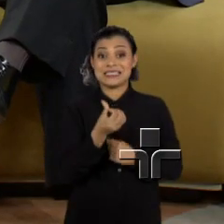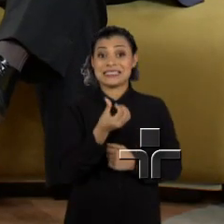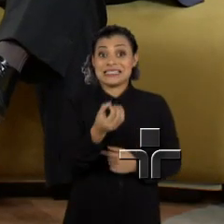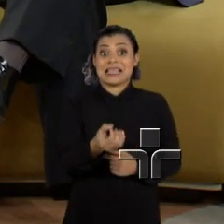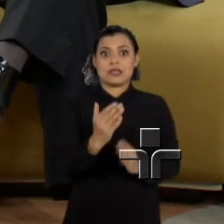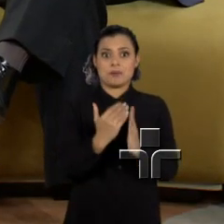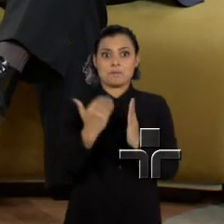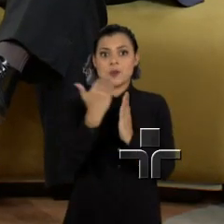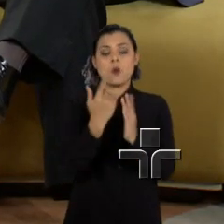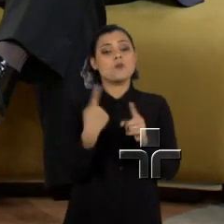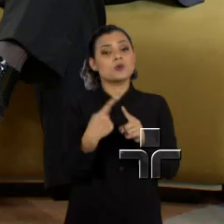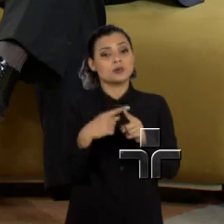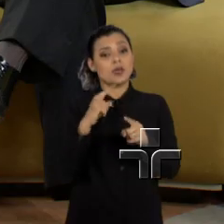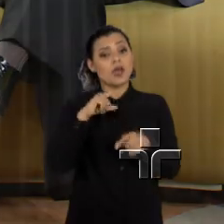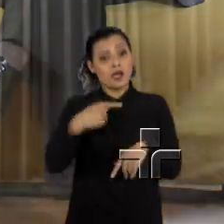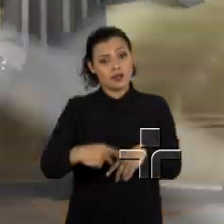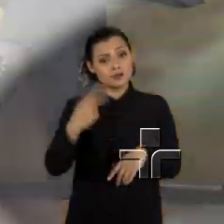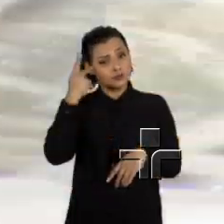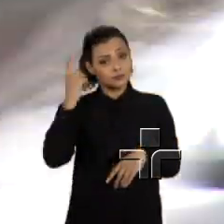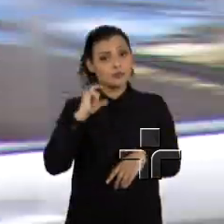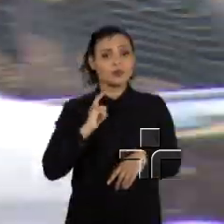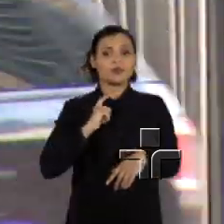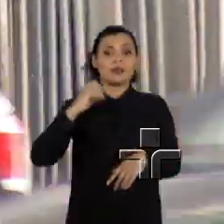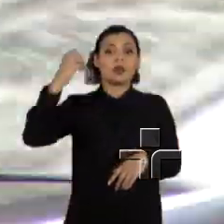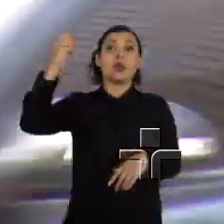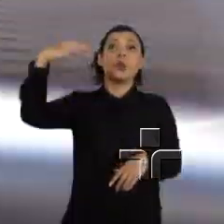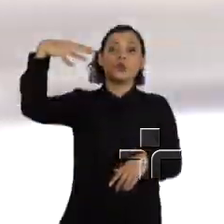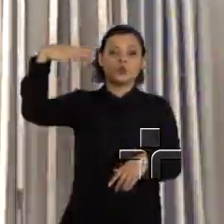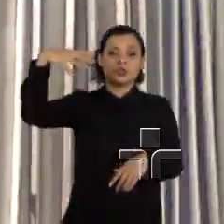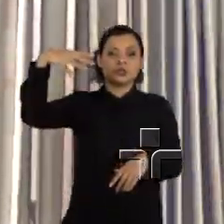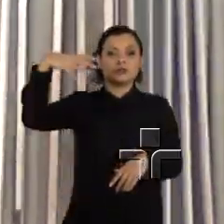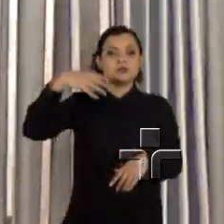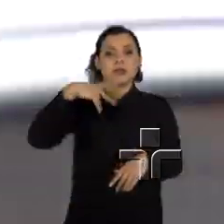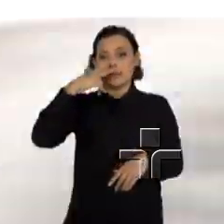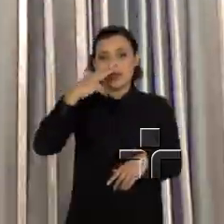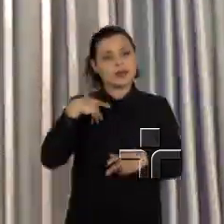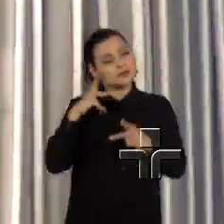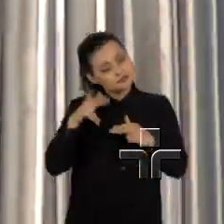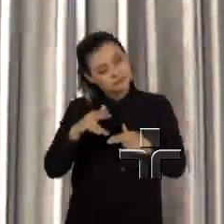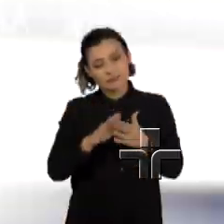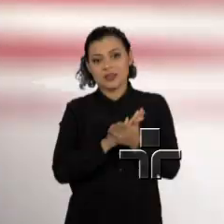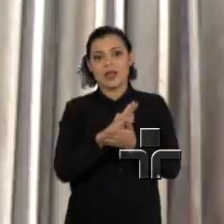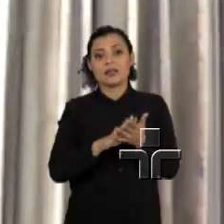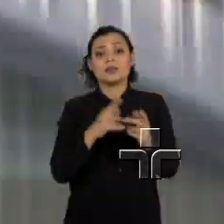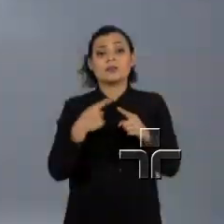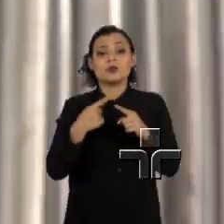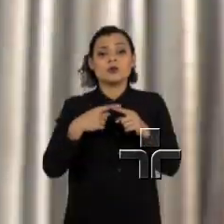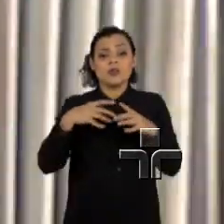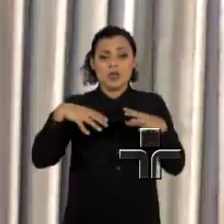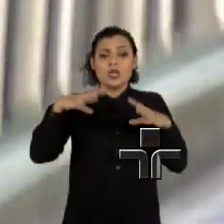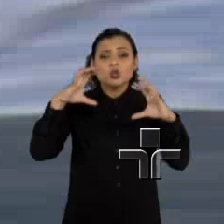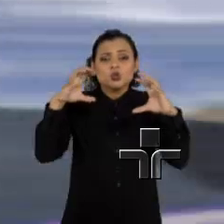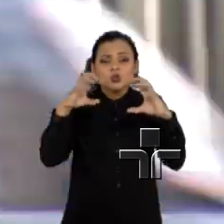temos mais luminosidade e quando há mais luz, há menos liberação de um hormônio da escuridão que facilita o sono, que é a